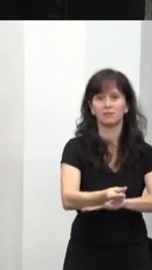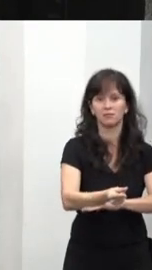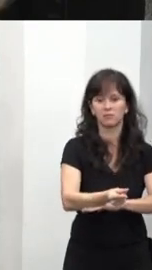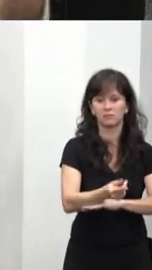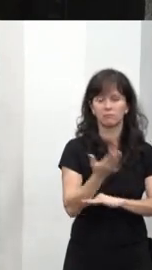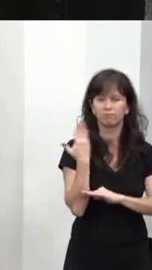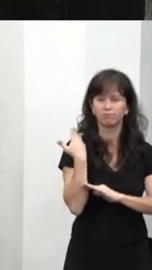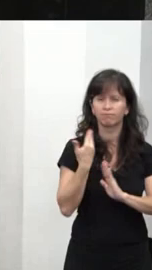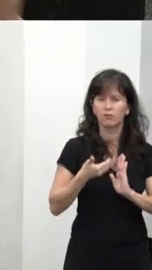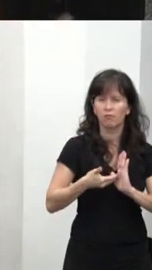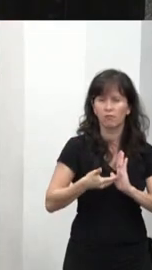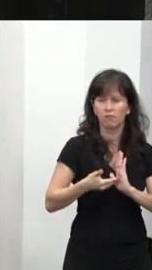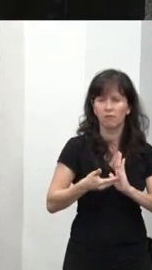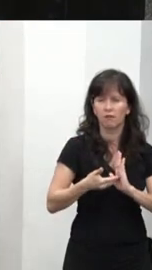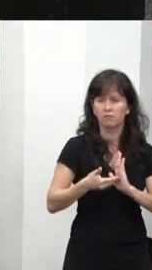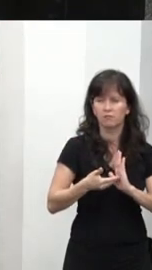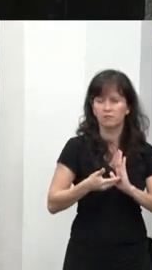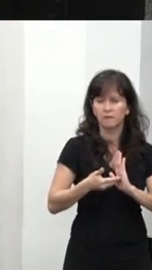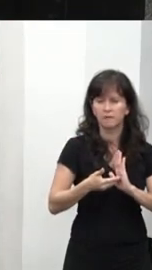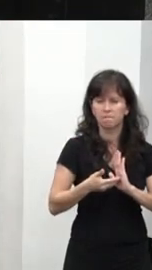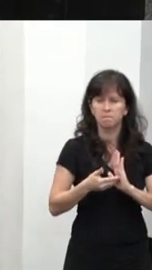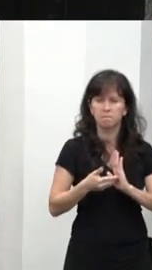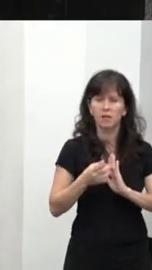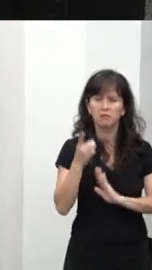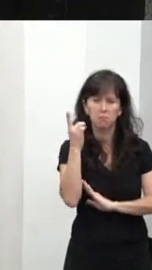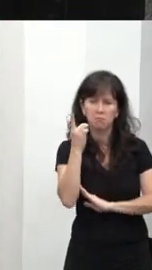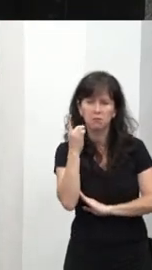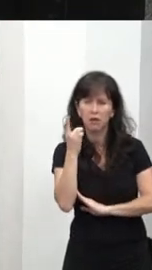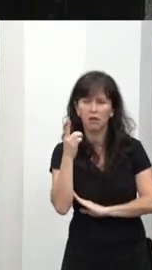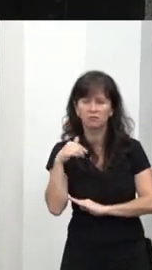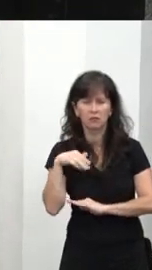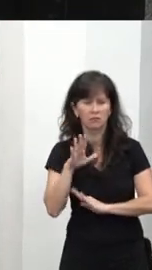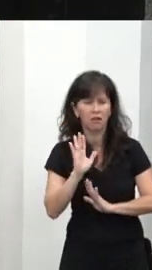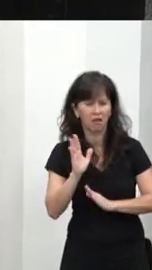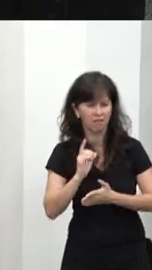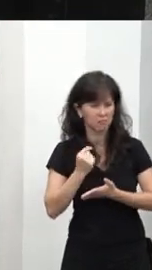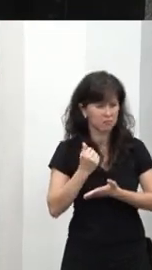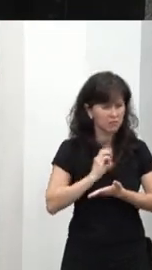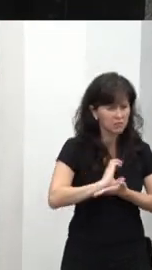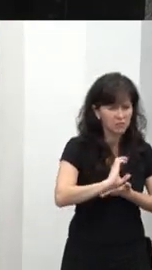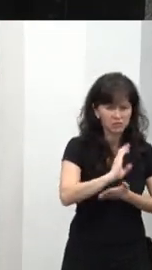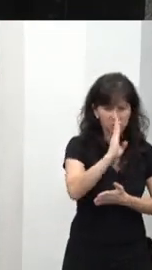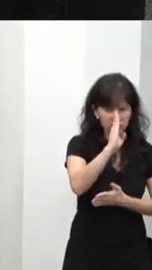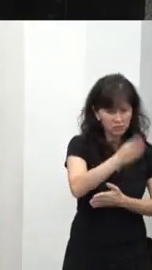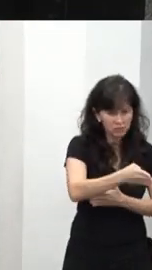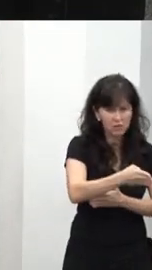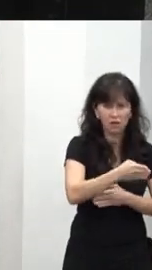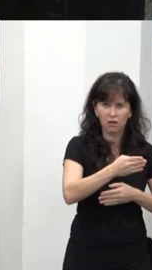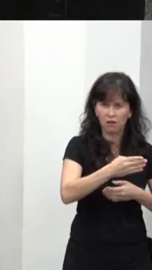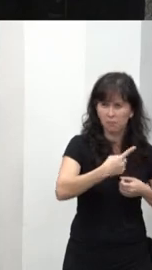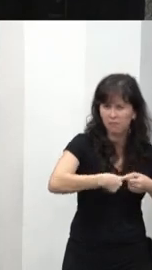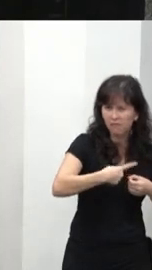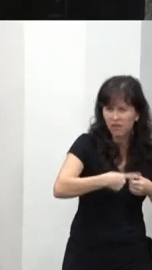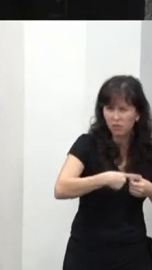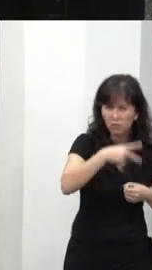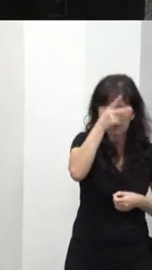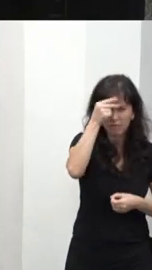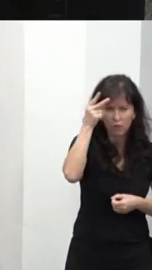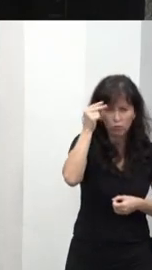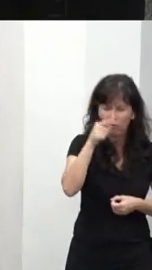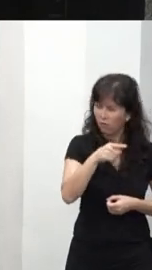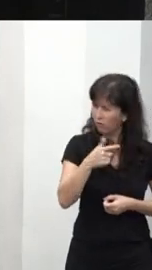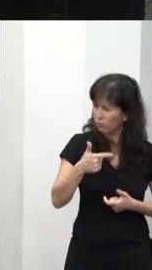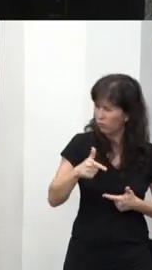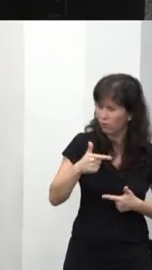Congresso ano passado até Deputado de mais de centrão mas o dinheiro vai para Minas lá não tem aula visual tem lá não tem cultura tem